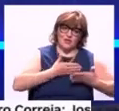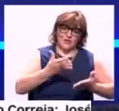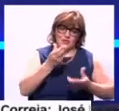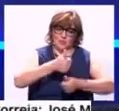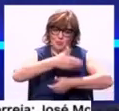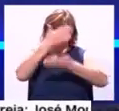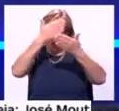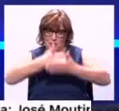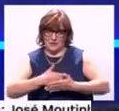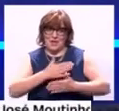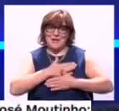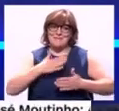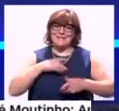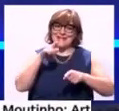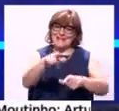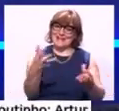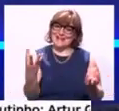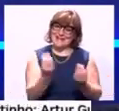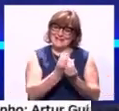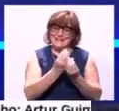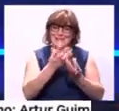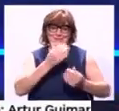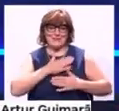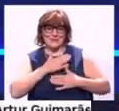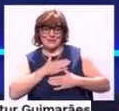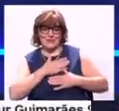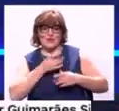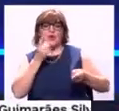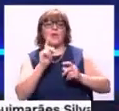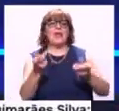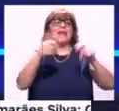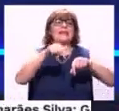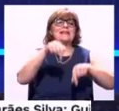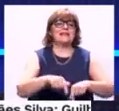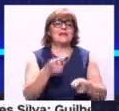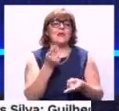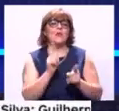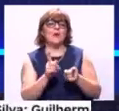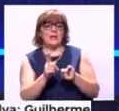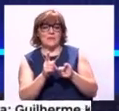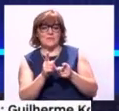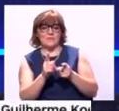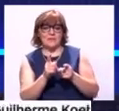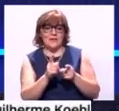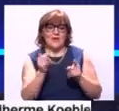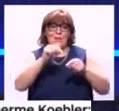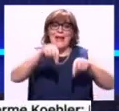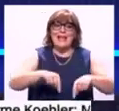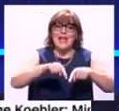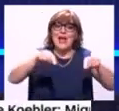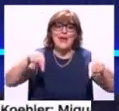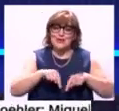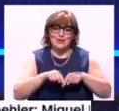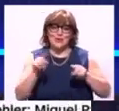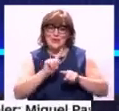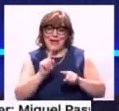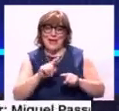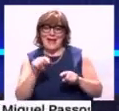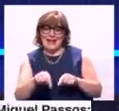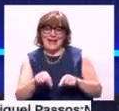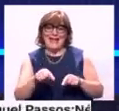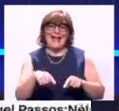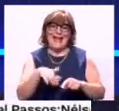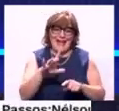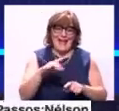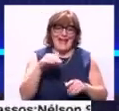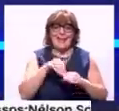boa noite. Boa noite. É um prazer estar consigo. Muito gosto também. O que é que o traz aqui, Nuno Lobo? Não eu é antes, aqui, é ao estúdio. É ao estúdio. Eu antes não mais, é este estúdio, é às